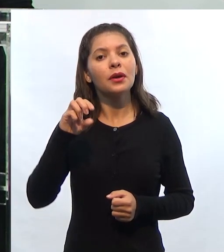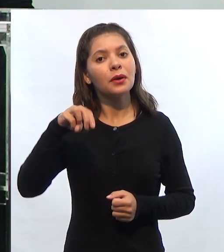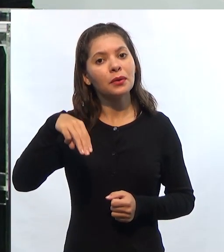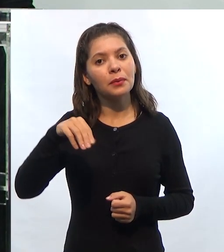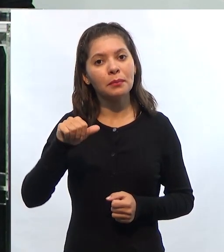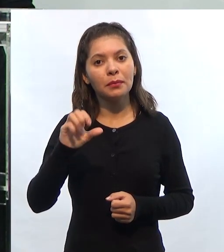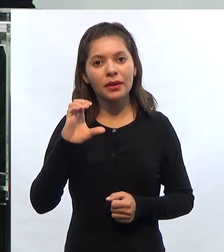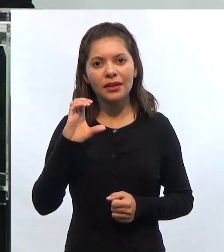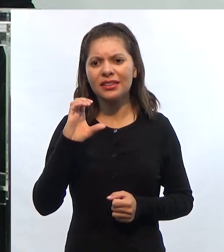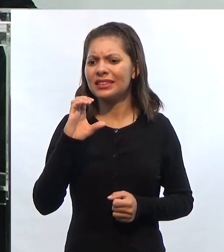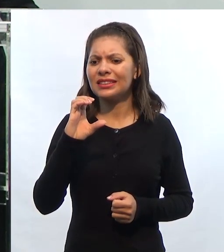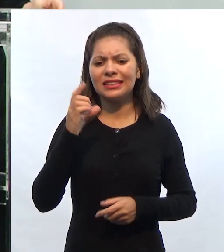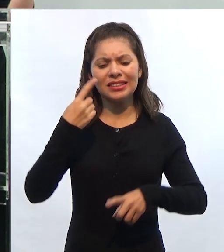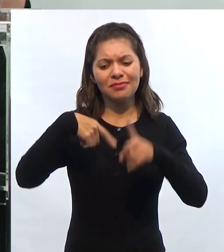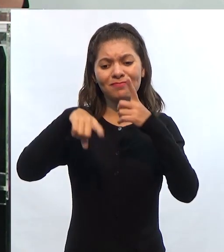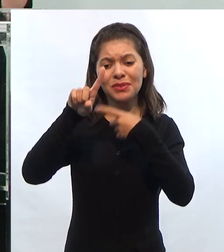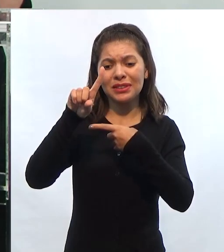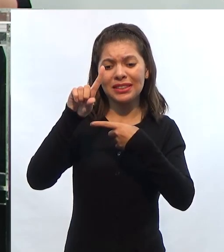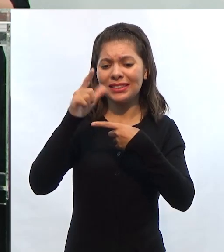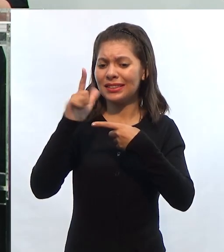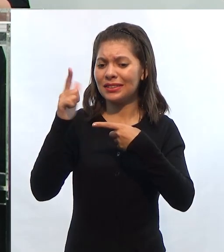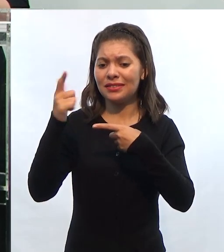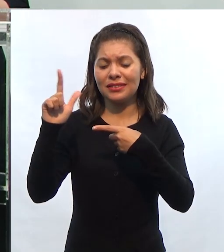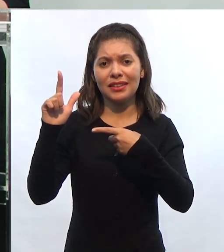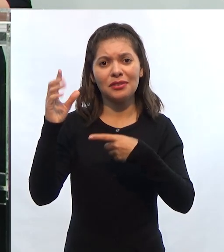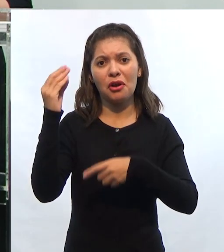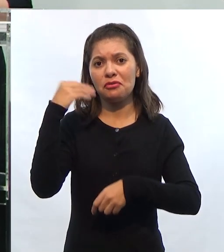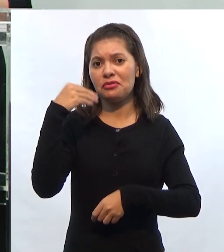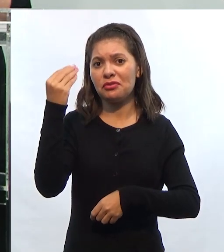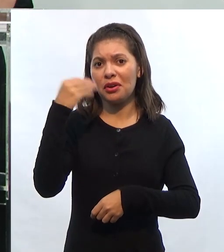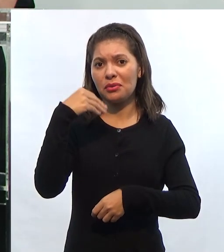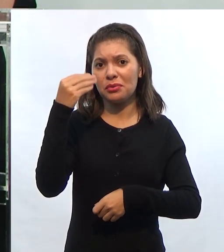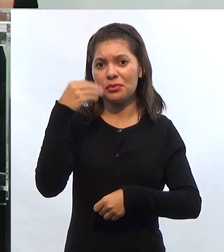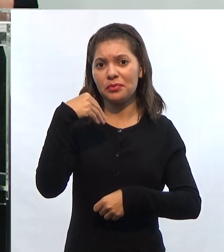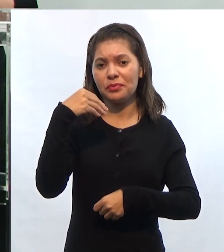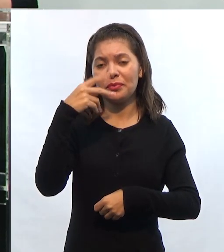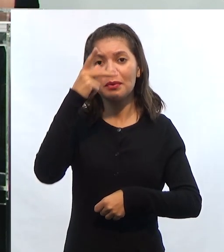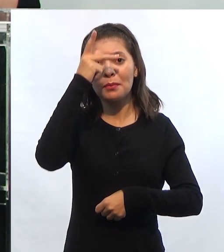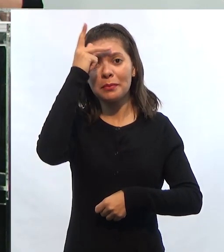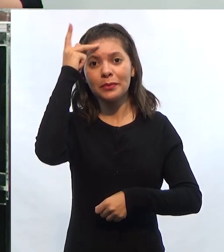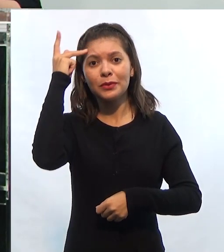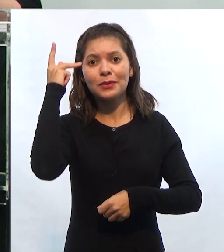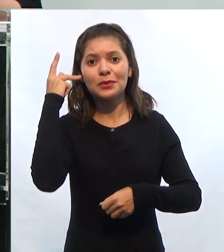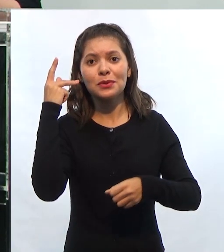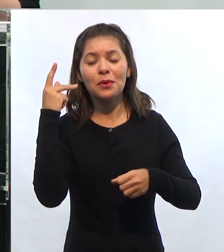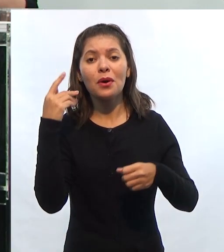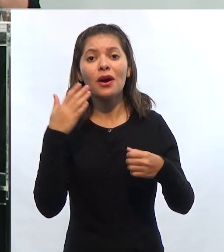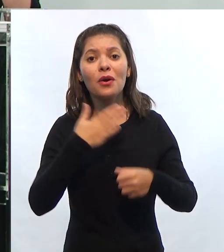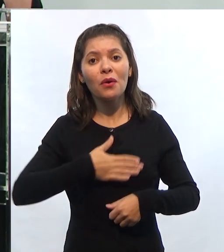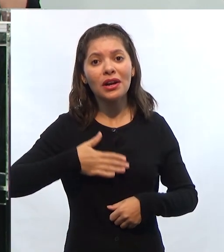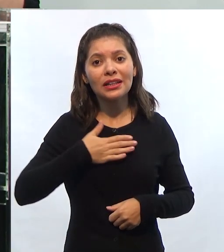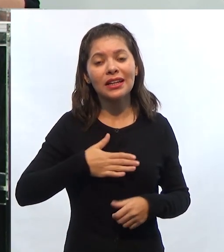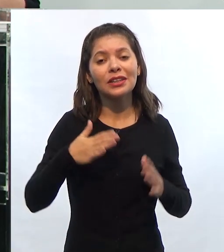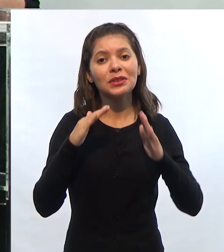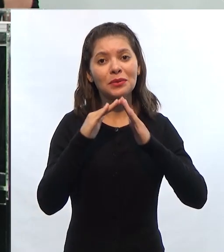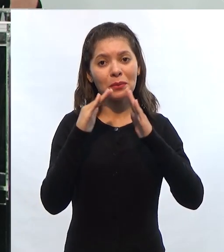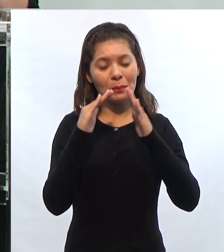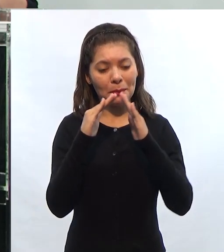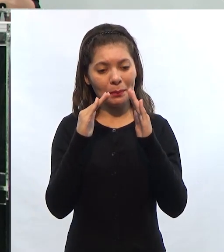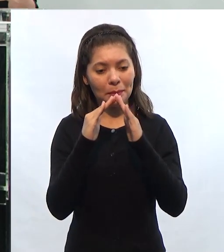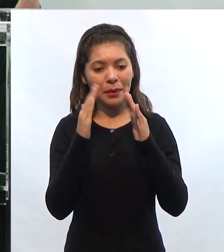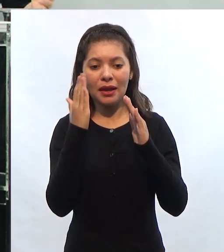muito sucesso lá, porque as pessoas tinham uma cultura tão forte de comer a comida caseira, de comer em casa, que eles